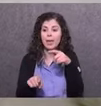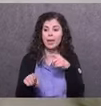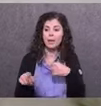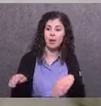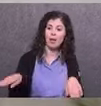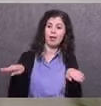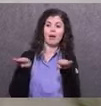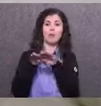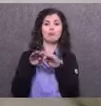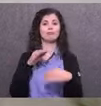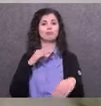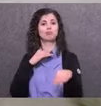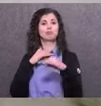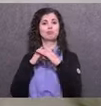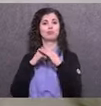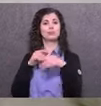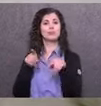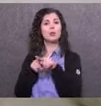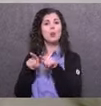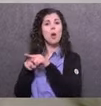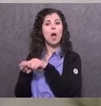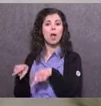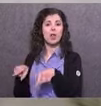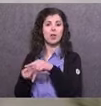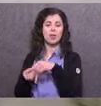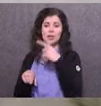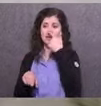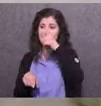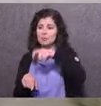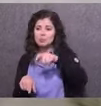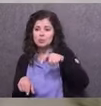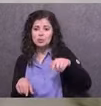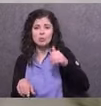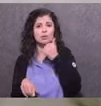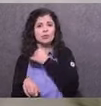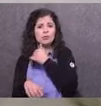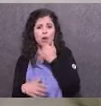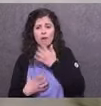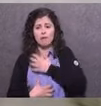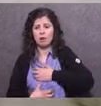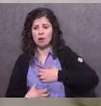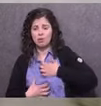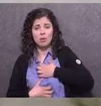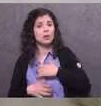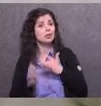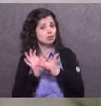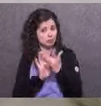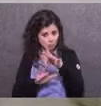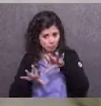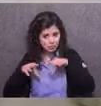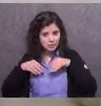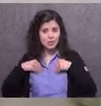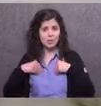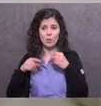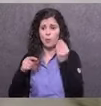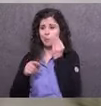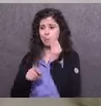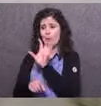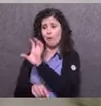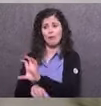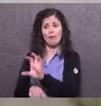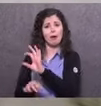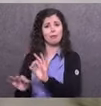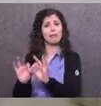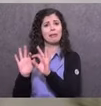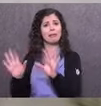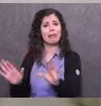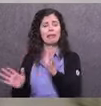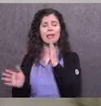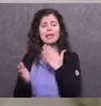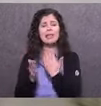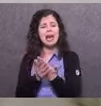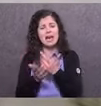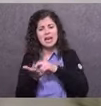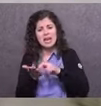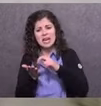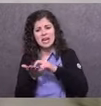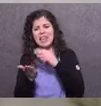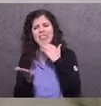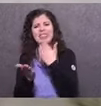pelo sofrimento e pela angústia, aceitando percorrer o caminho doloroso para o Calvário.